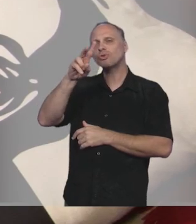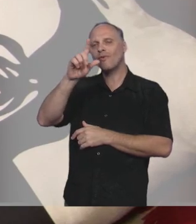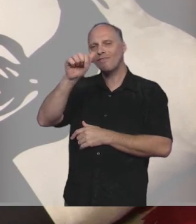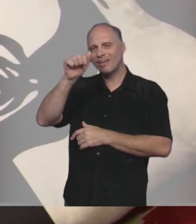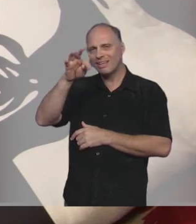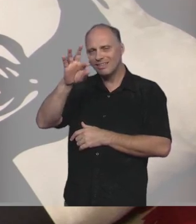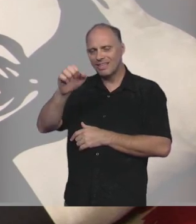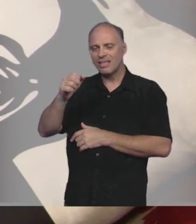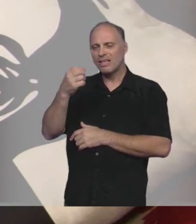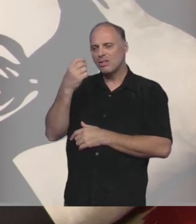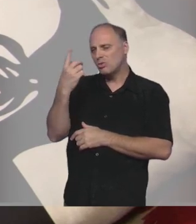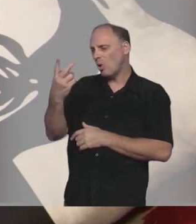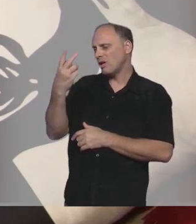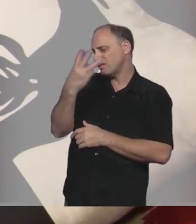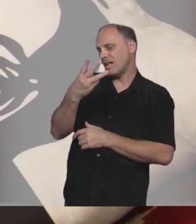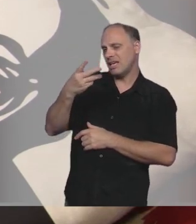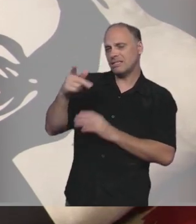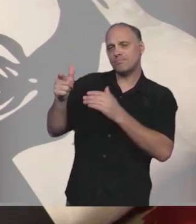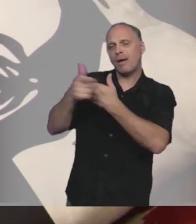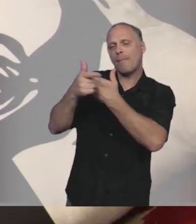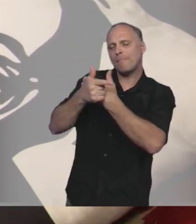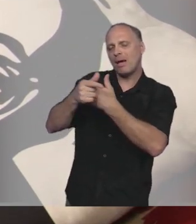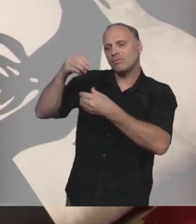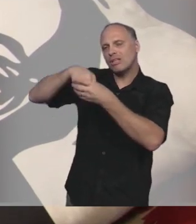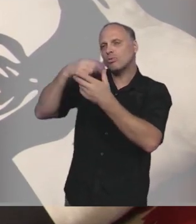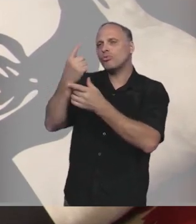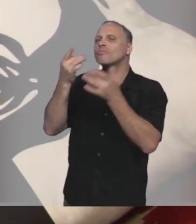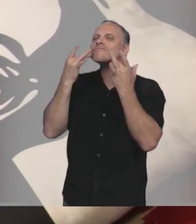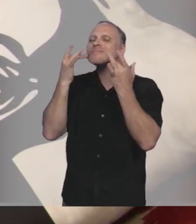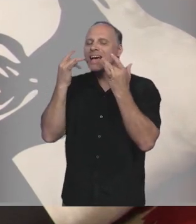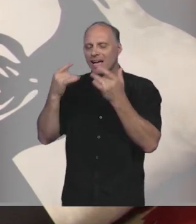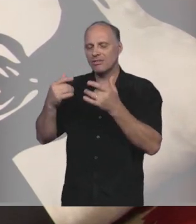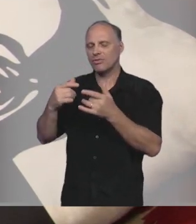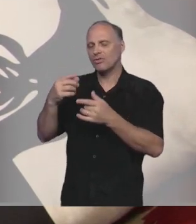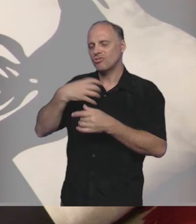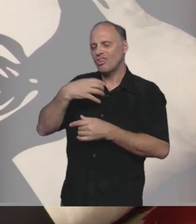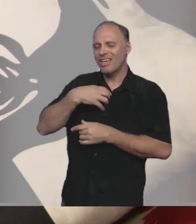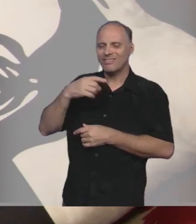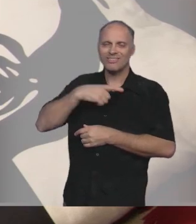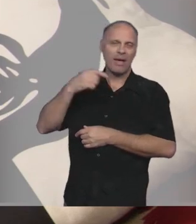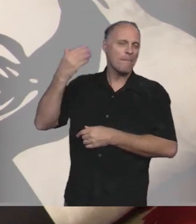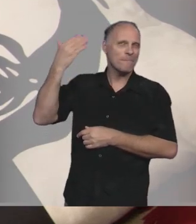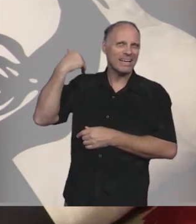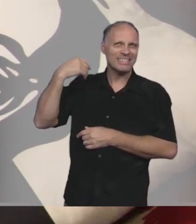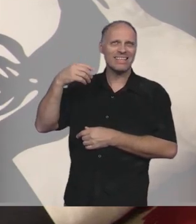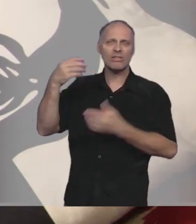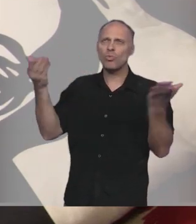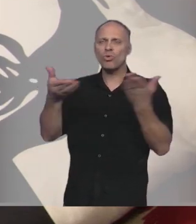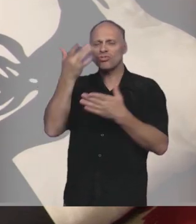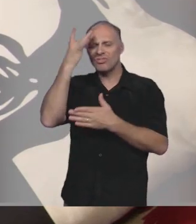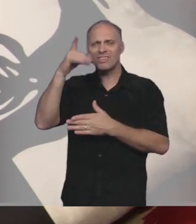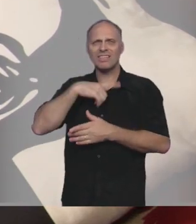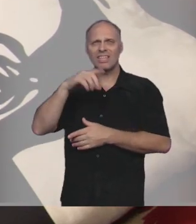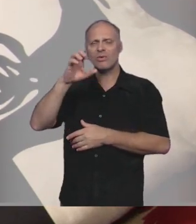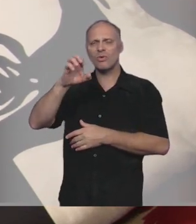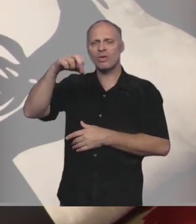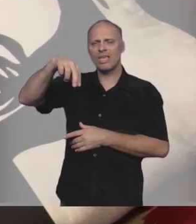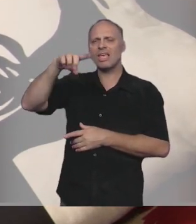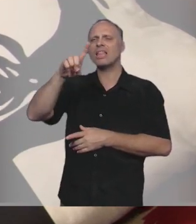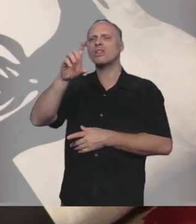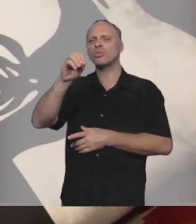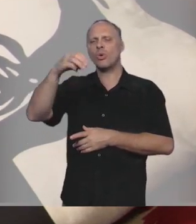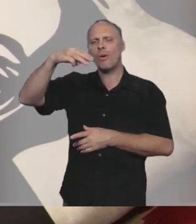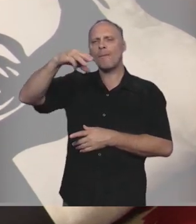mesma peça. Peças de cunho institucional, né? Na época, não sei como é que se intitula hoje, era o